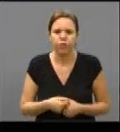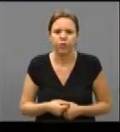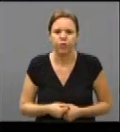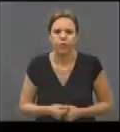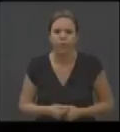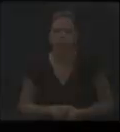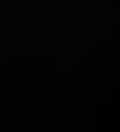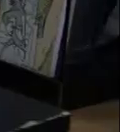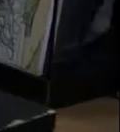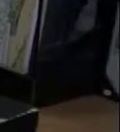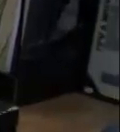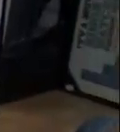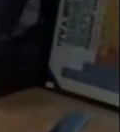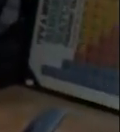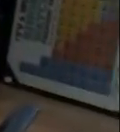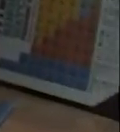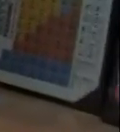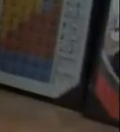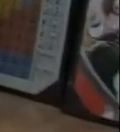lançamentos.